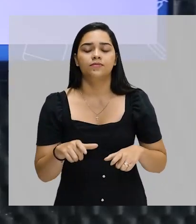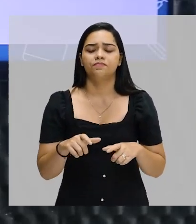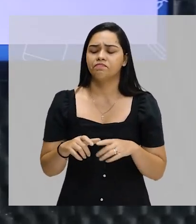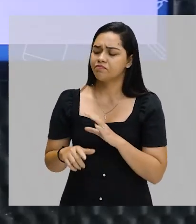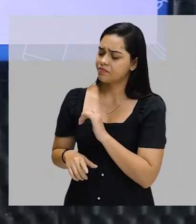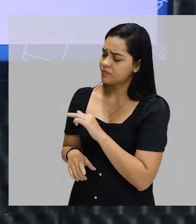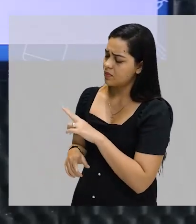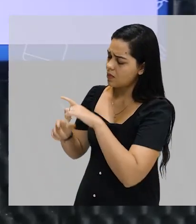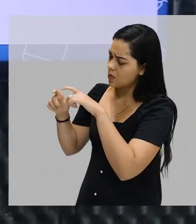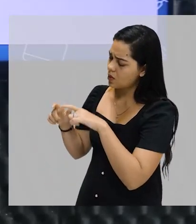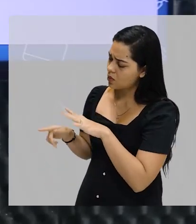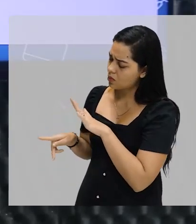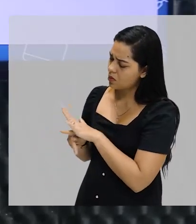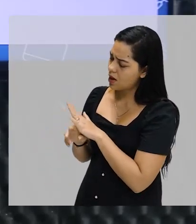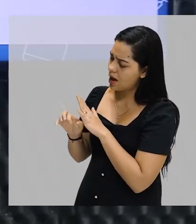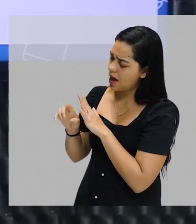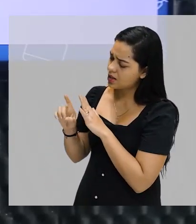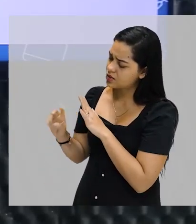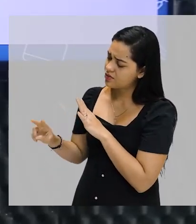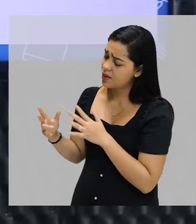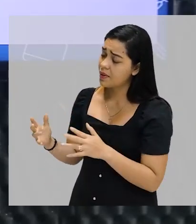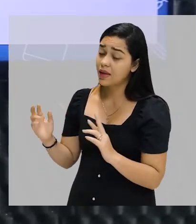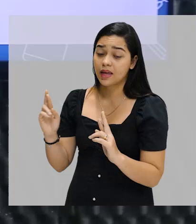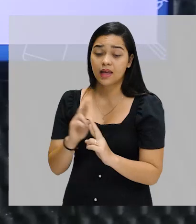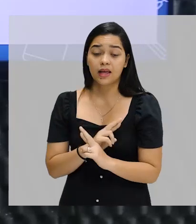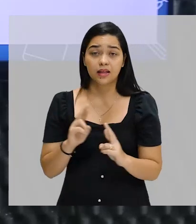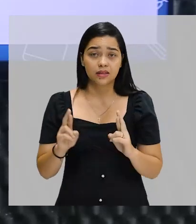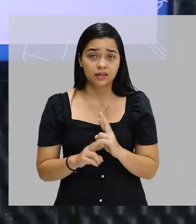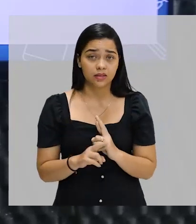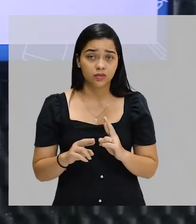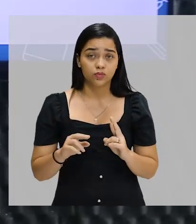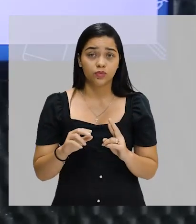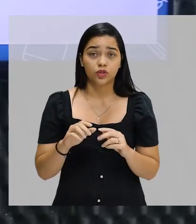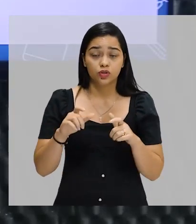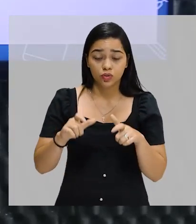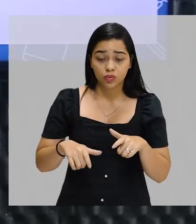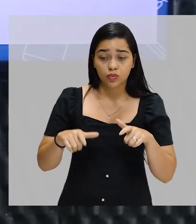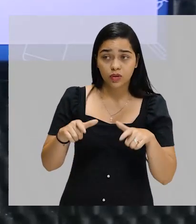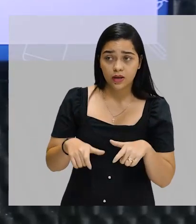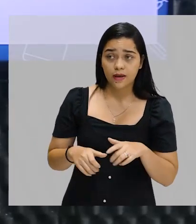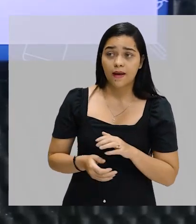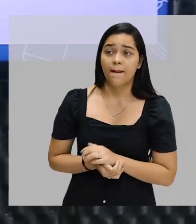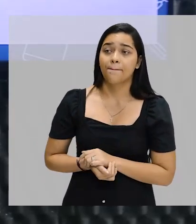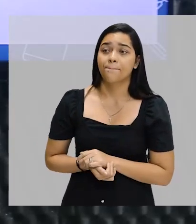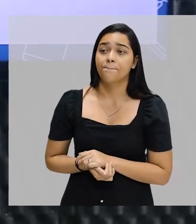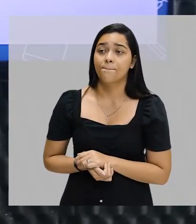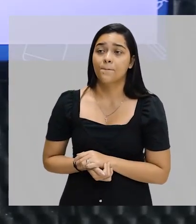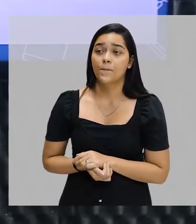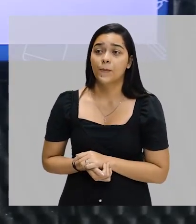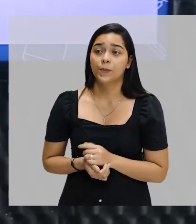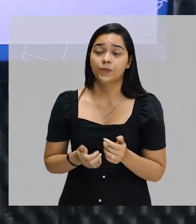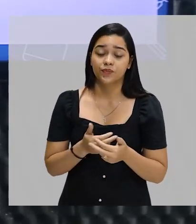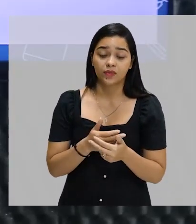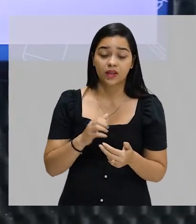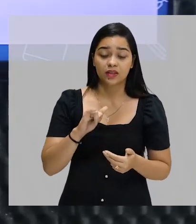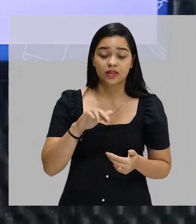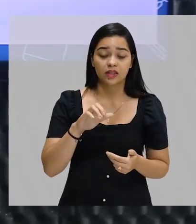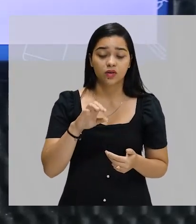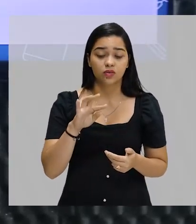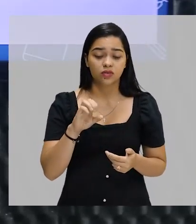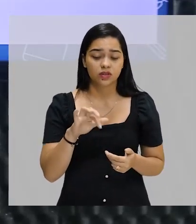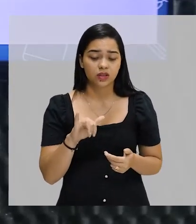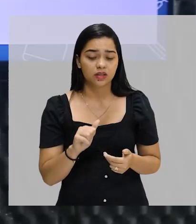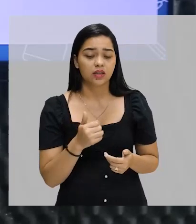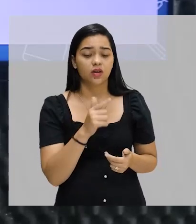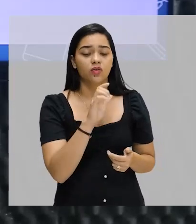Cacau, mas lugar não é advérbio? Relação de lugar é uma coisa, circunstância é outra, que